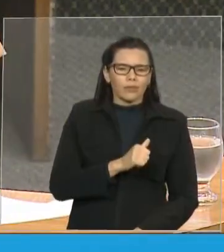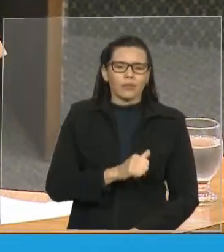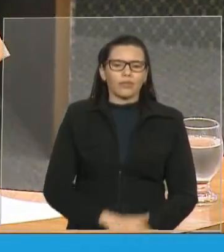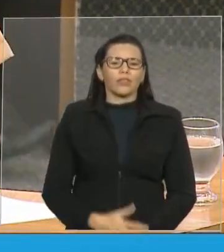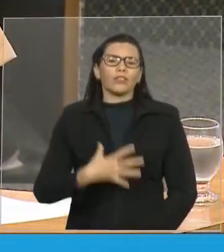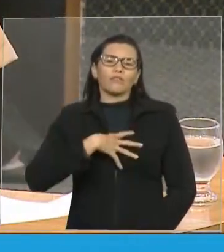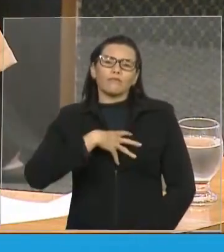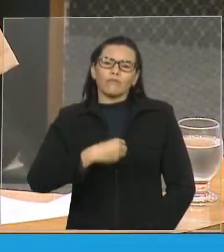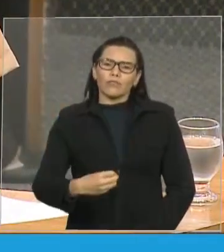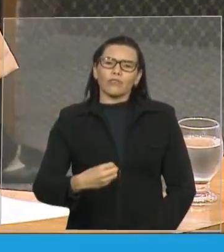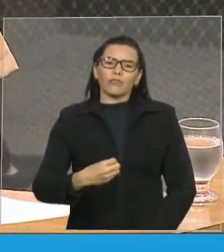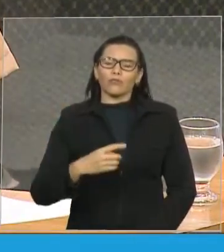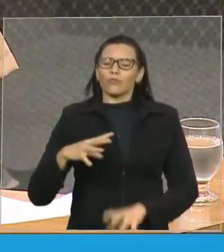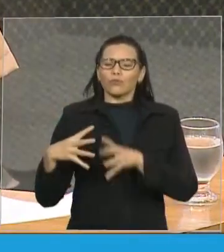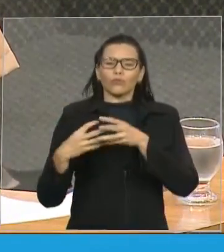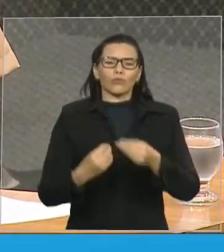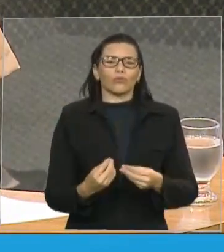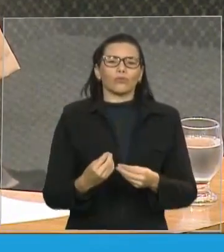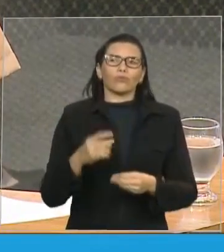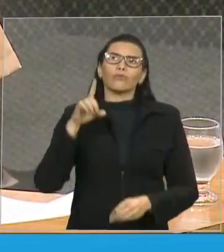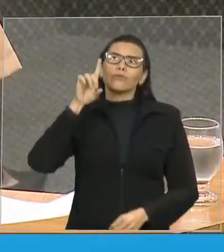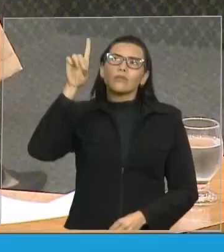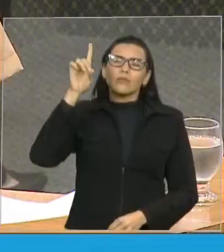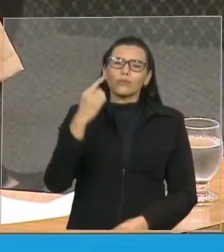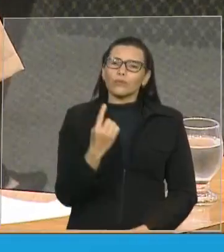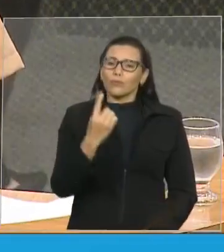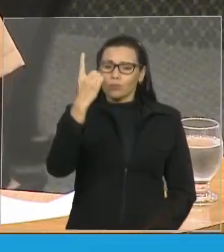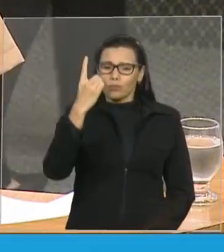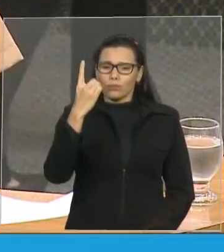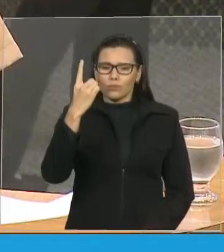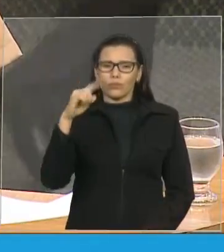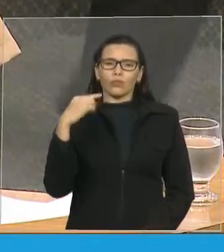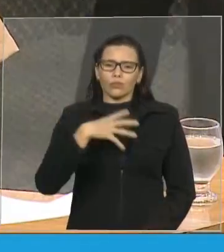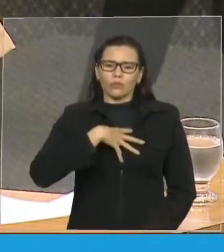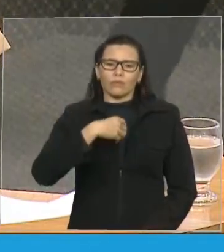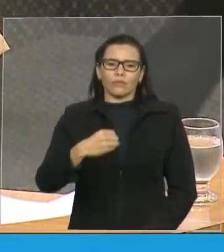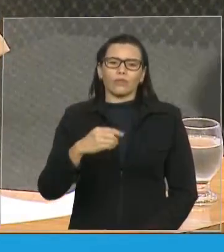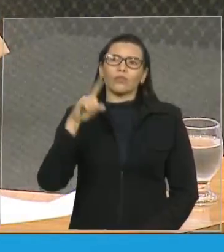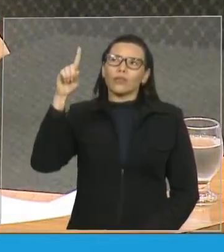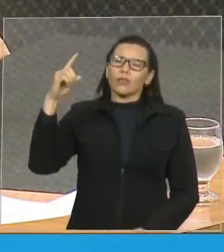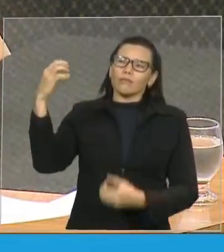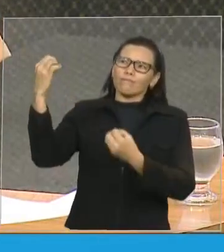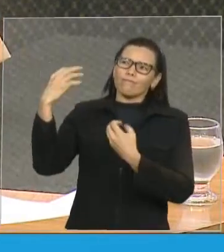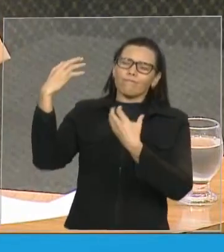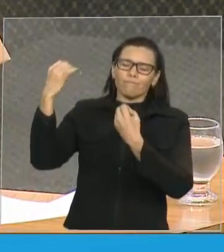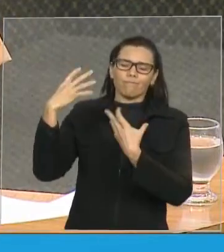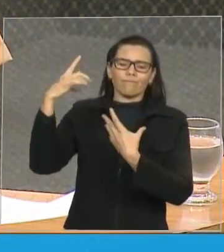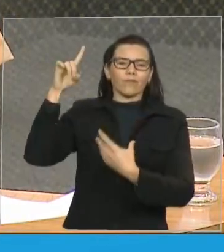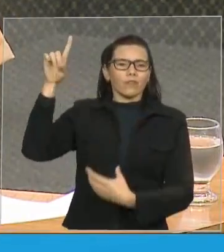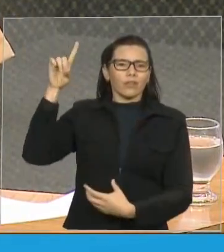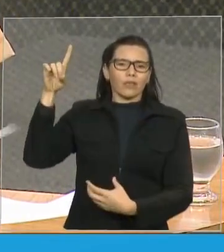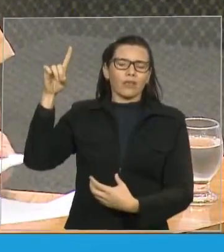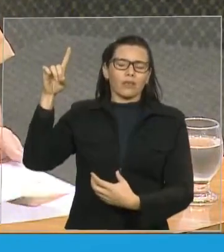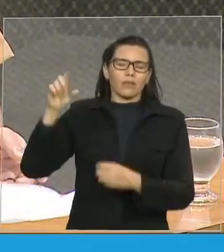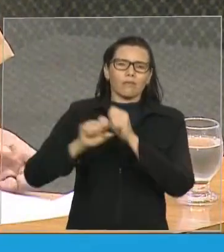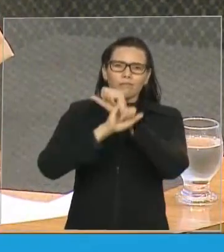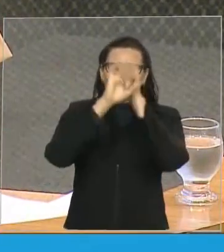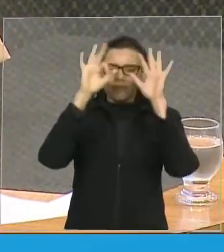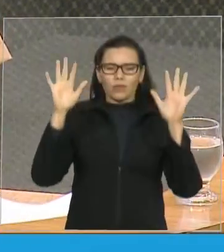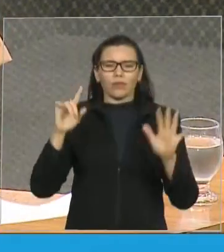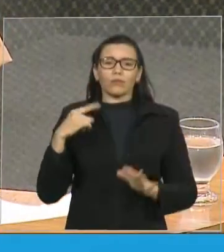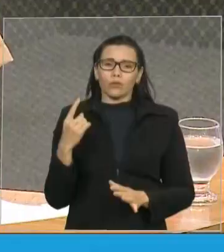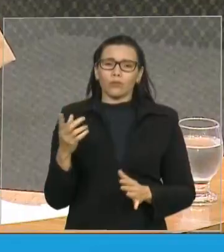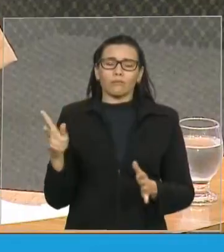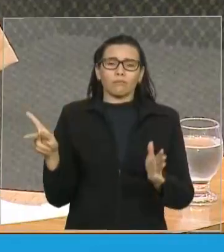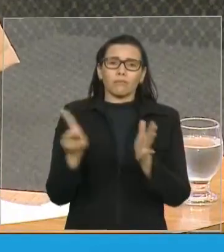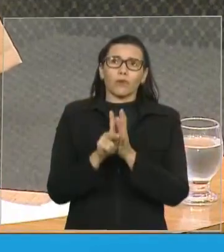único Deus, de um mesmo Pai, e, por isso, iluminados pelo Evangelho do Reino de Deus, somos chamados